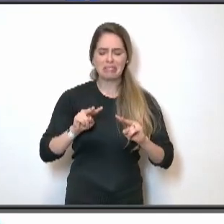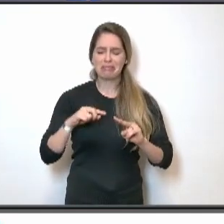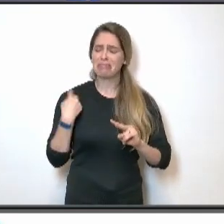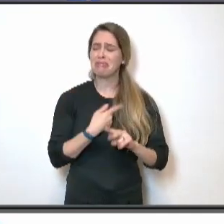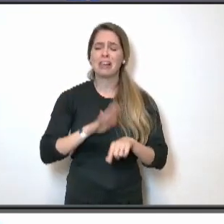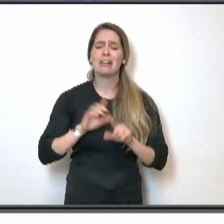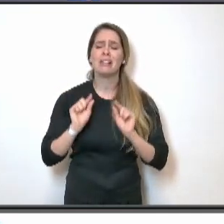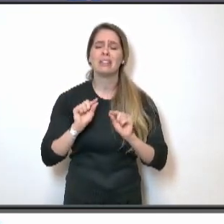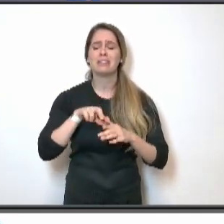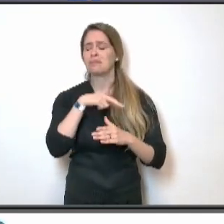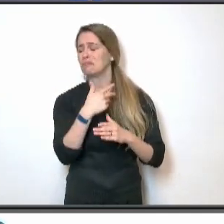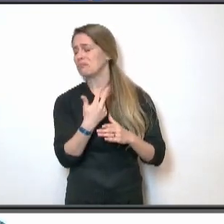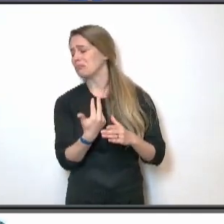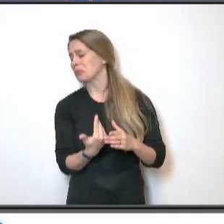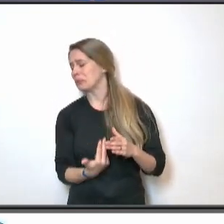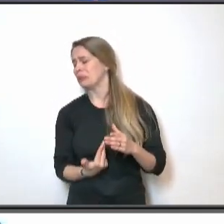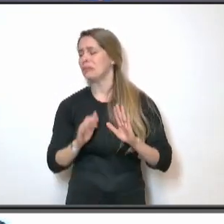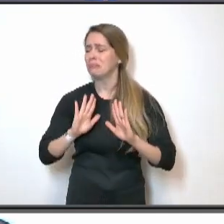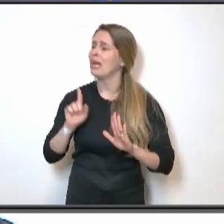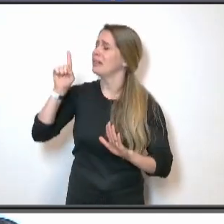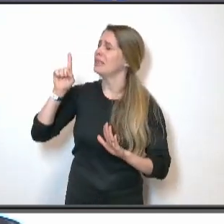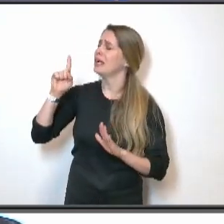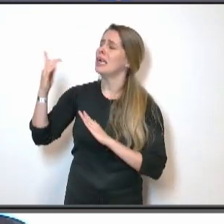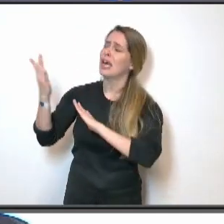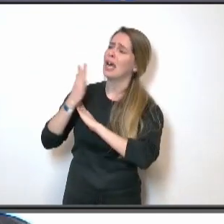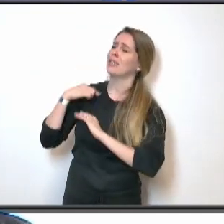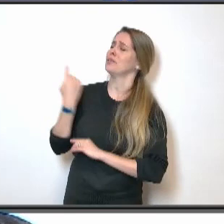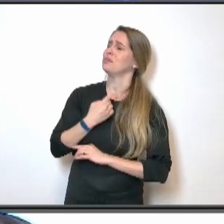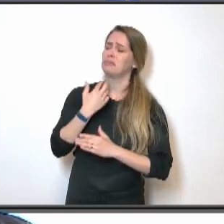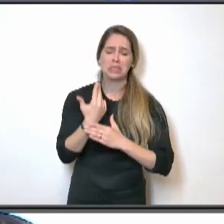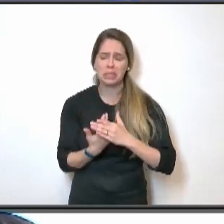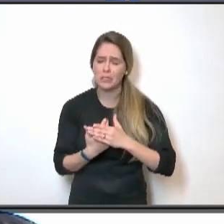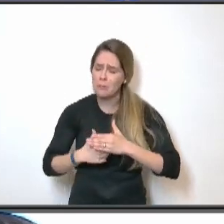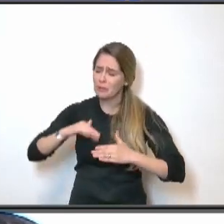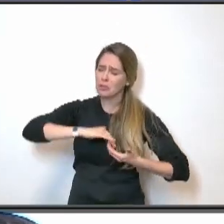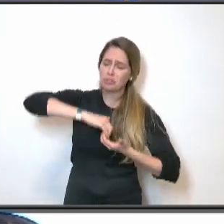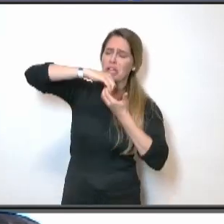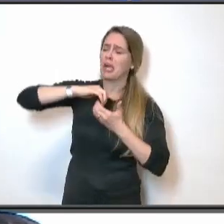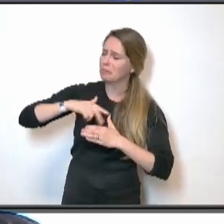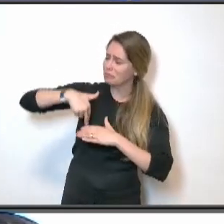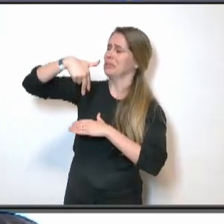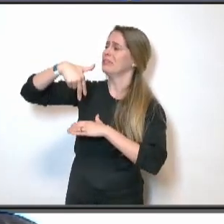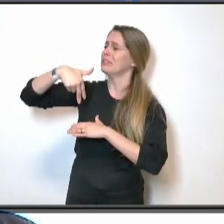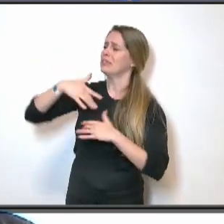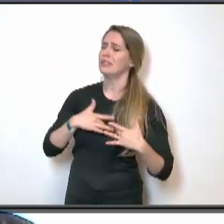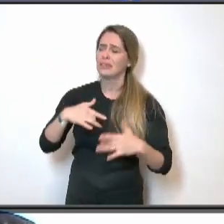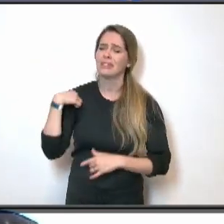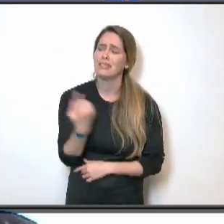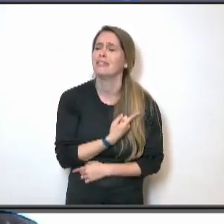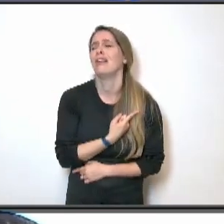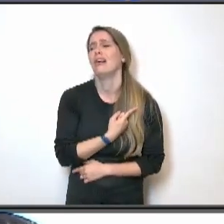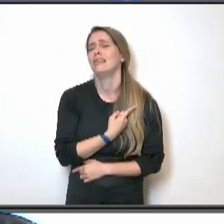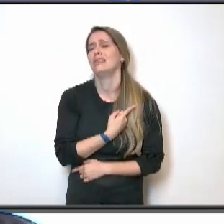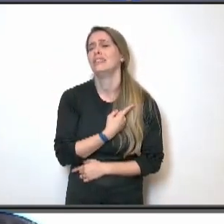afundamos. Mas, Senhor, socorre-nos nessa manhã. Amém, Senhor. Tem misericórdia de nós, filho de